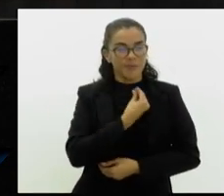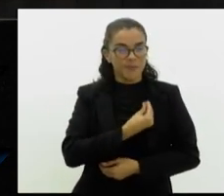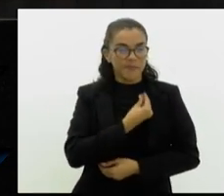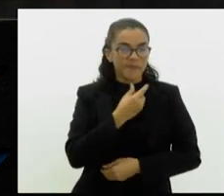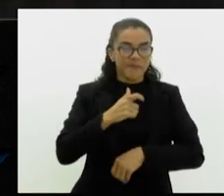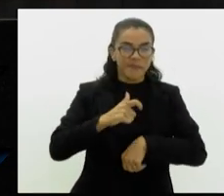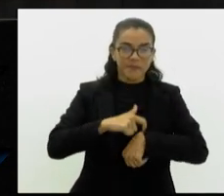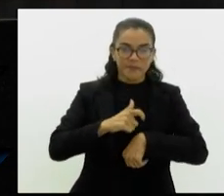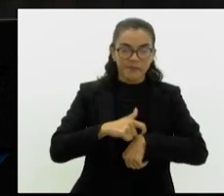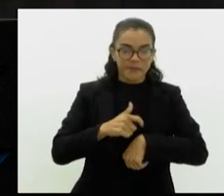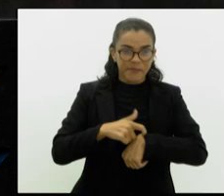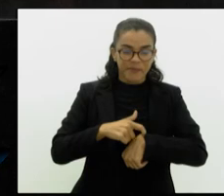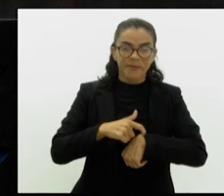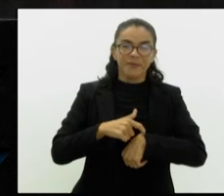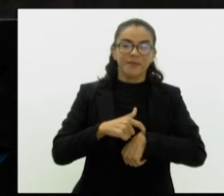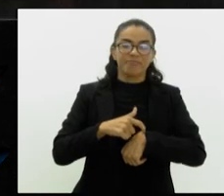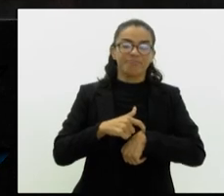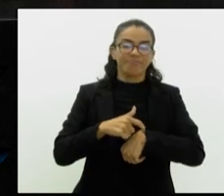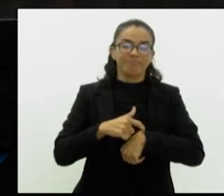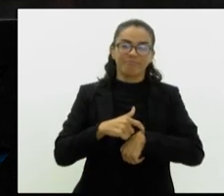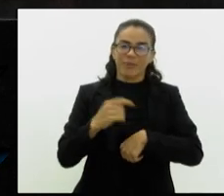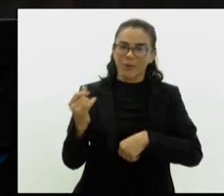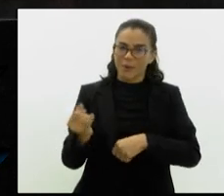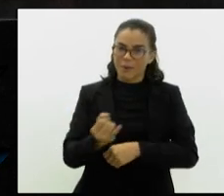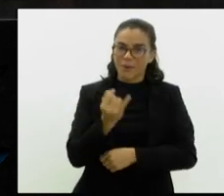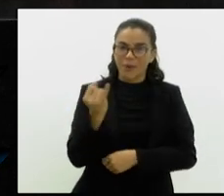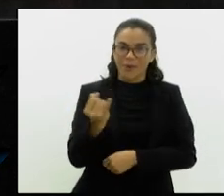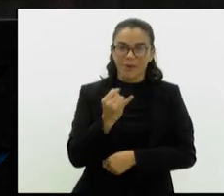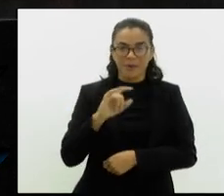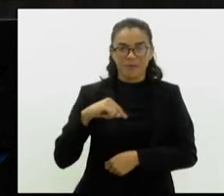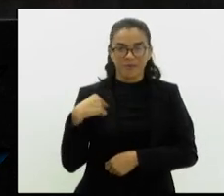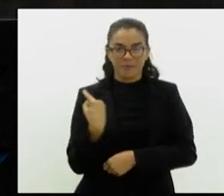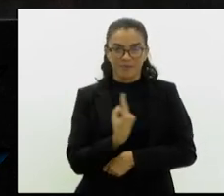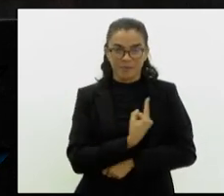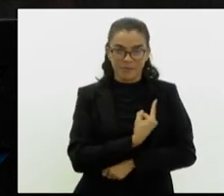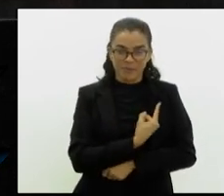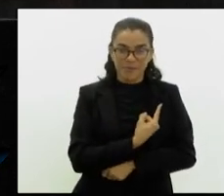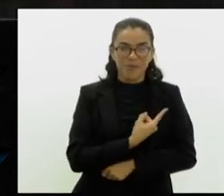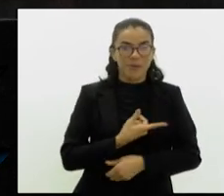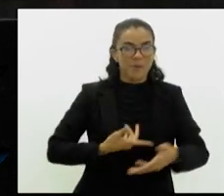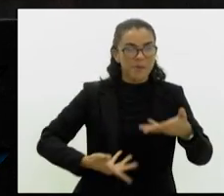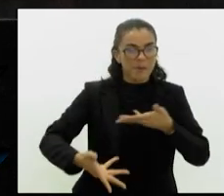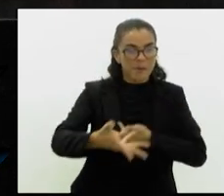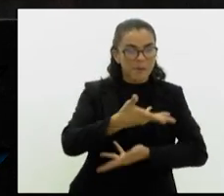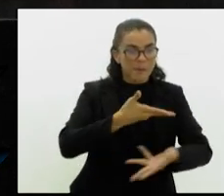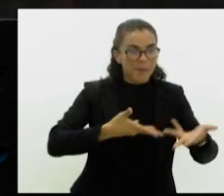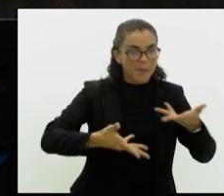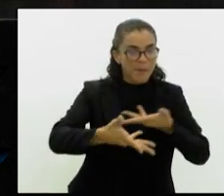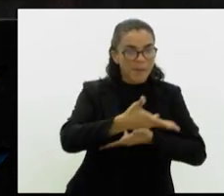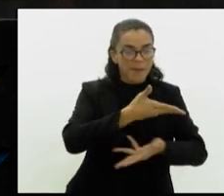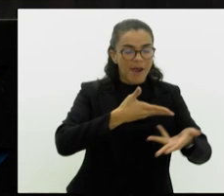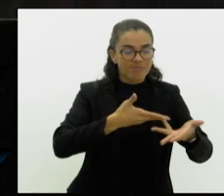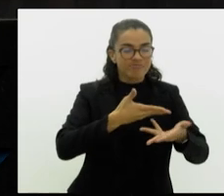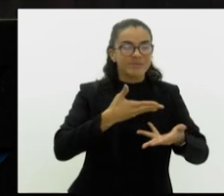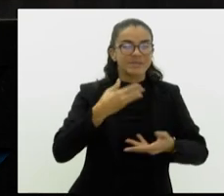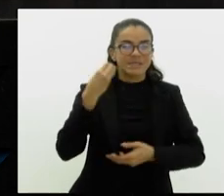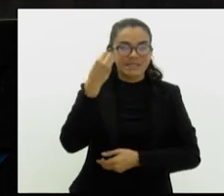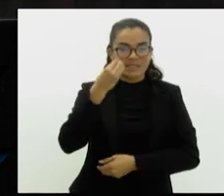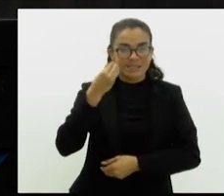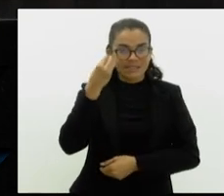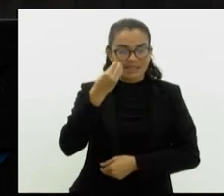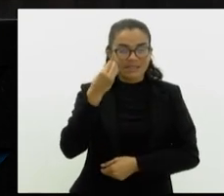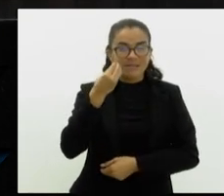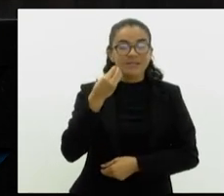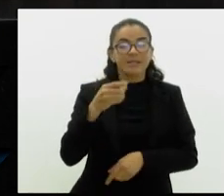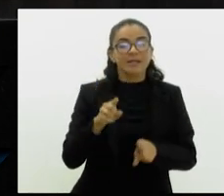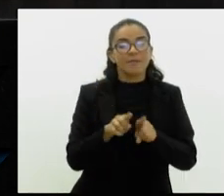foram bastante importantes para todos nós numa troca de experiências interessante